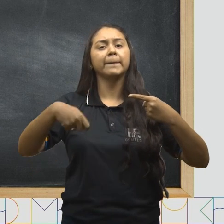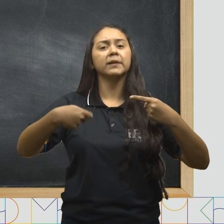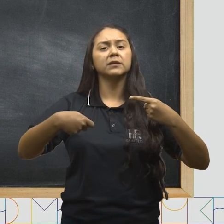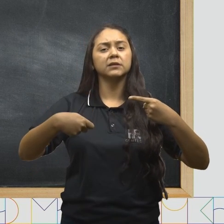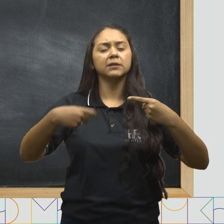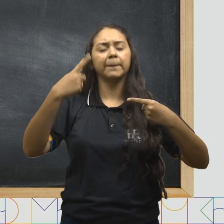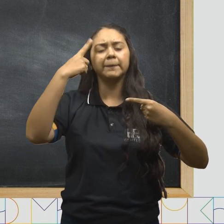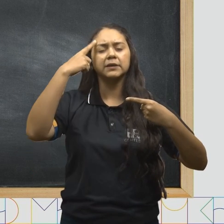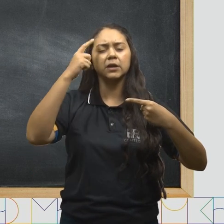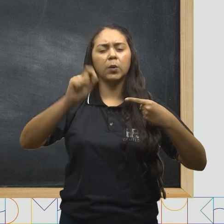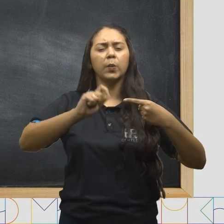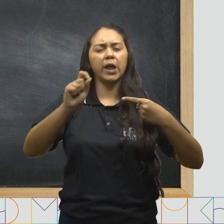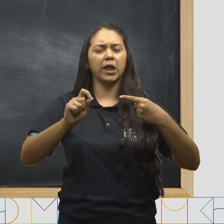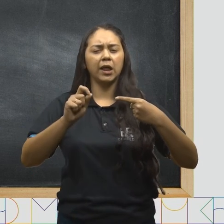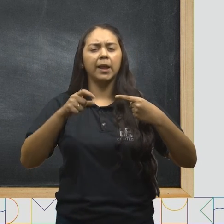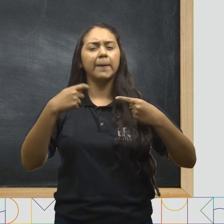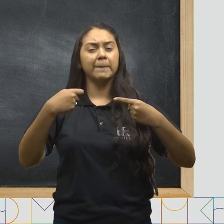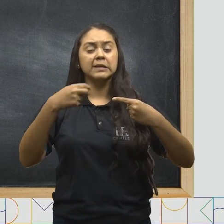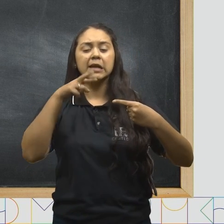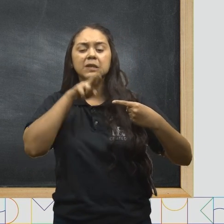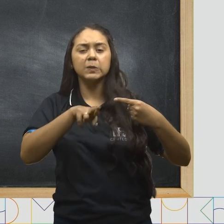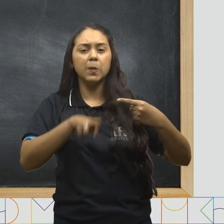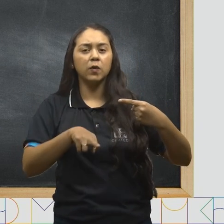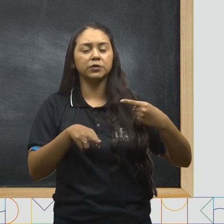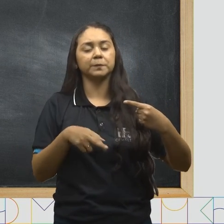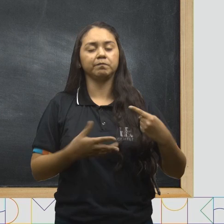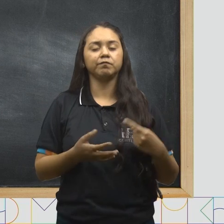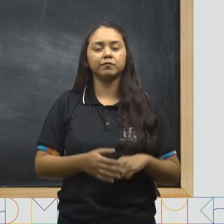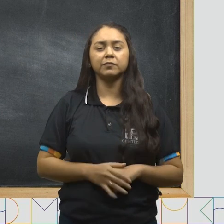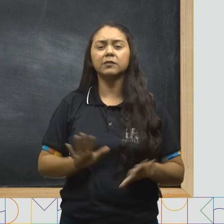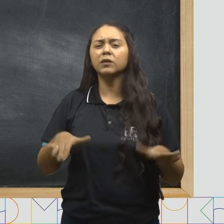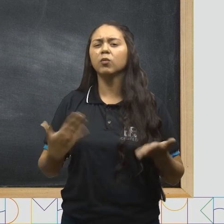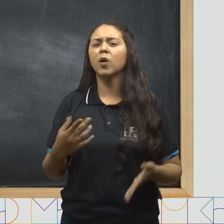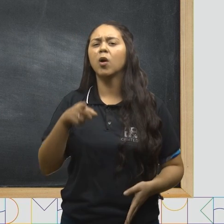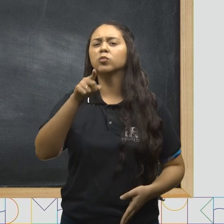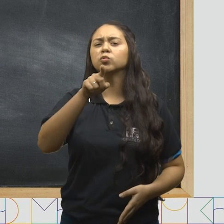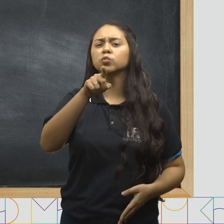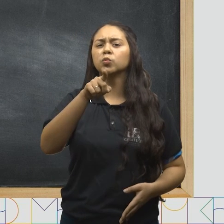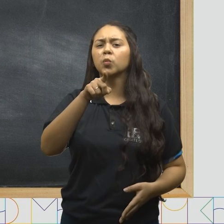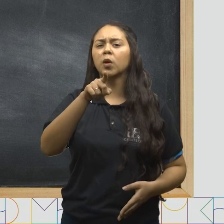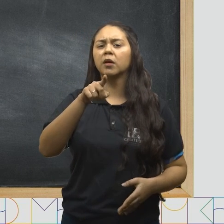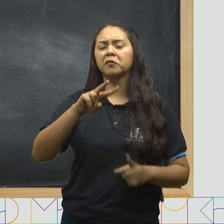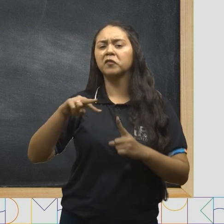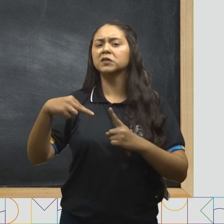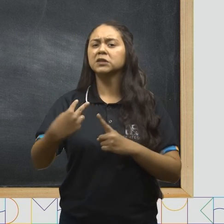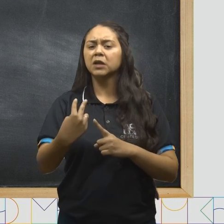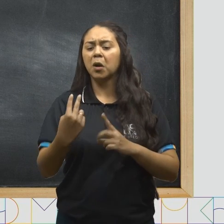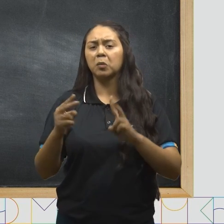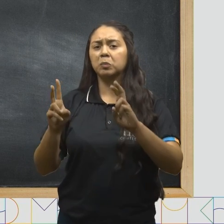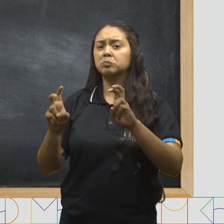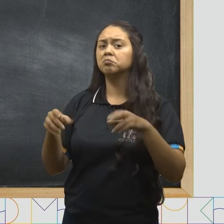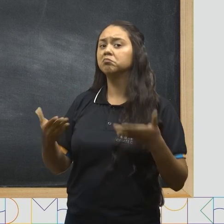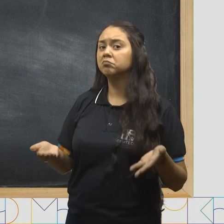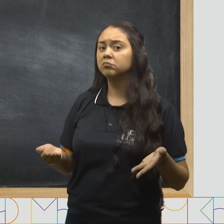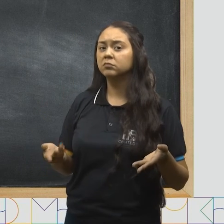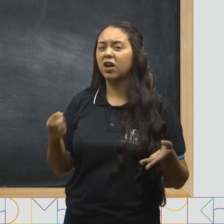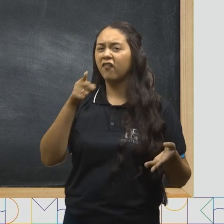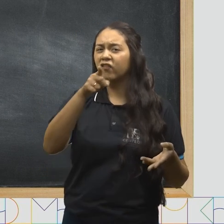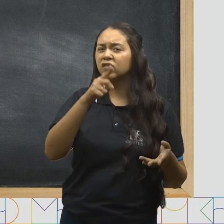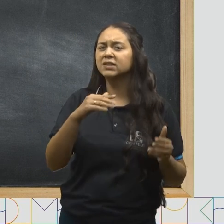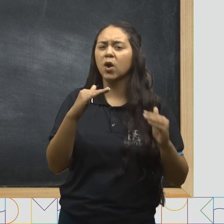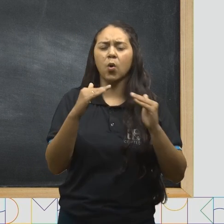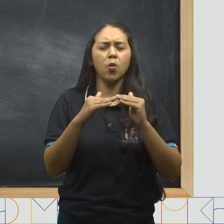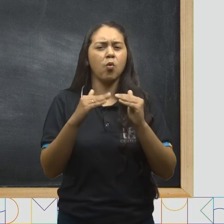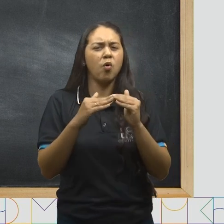você deve responder aos seguintes questionamentos. Qual é a sua posição sobre determinado assunto?